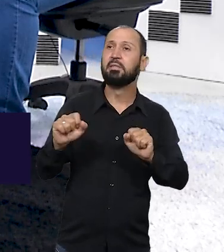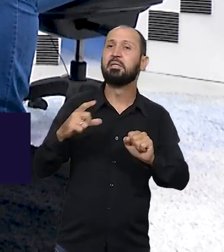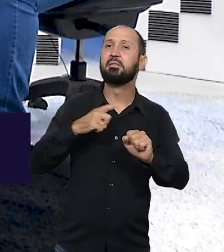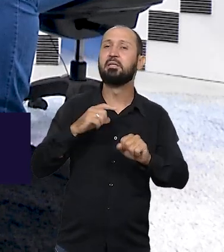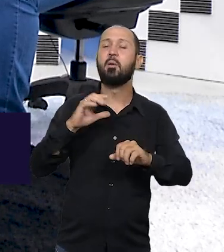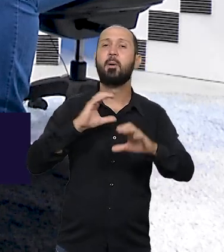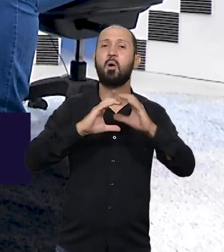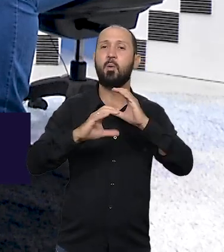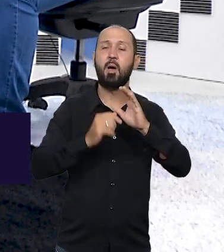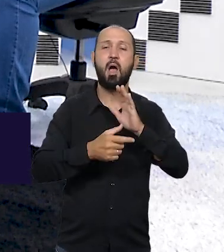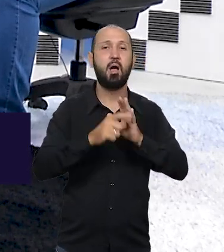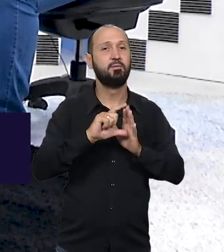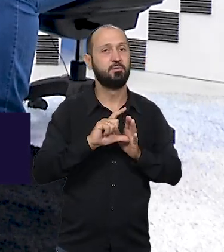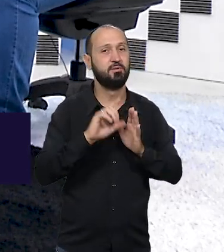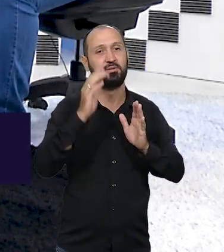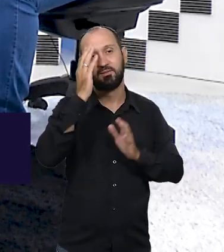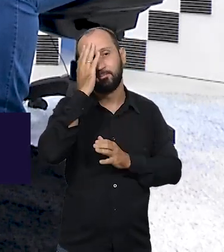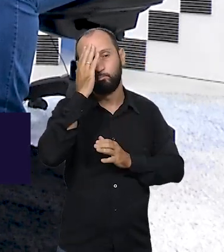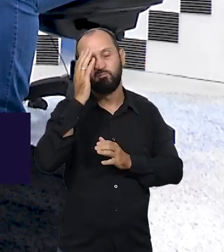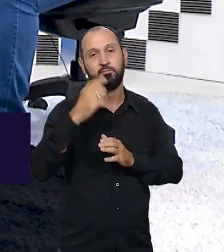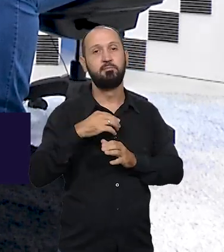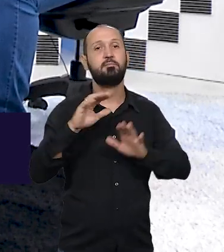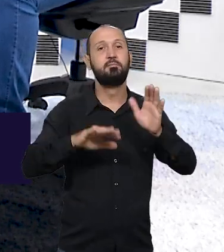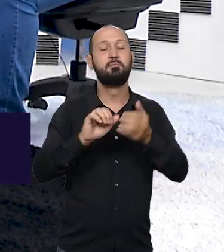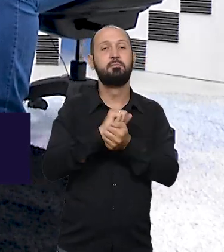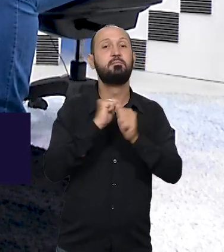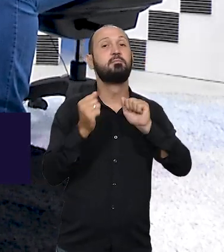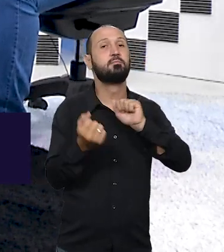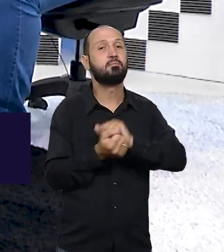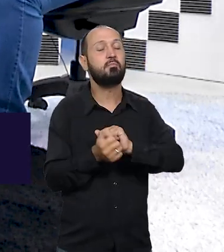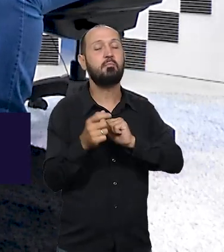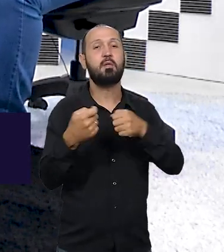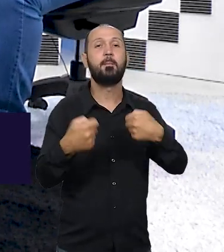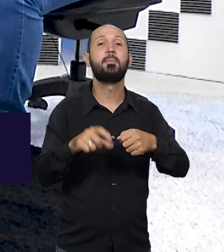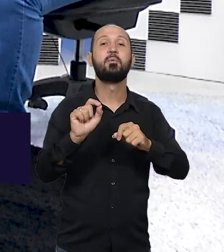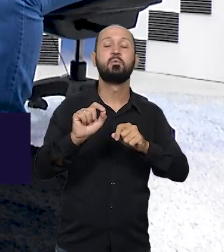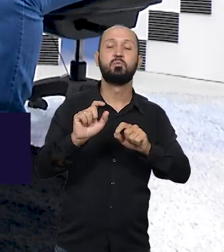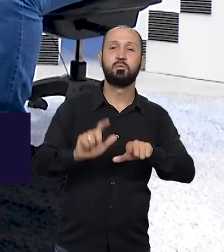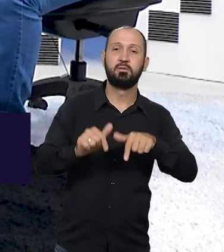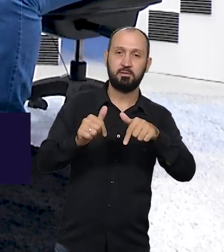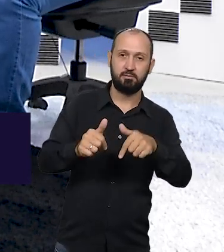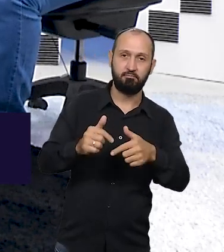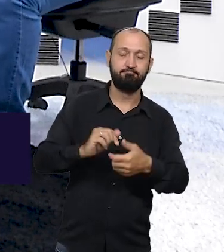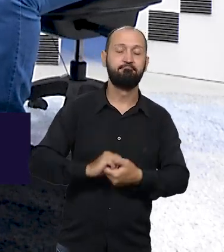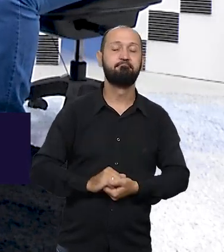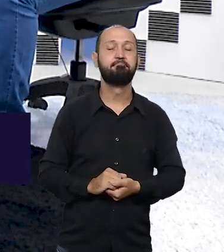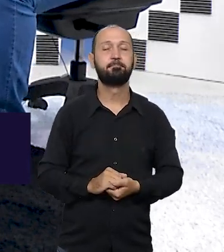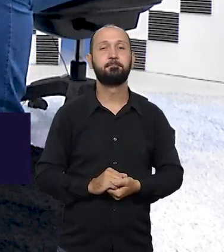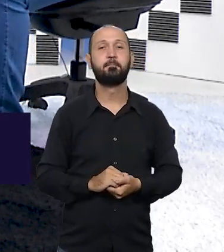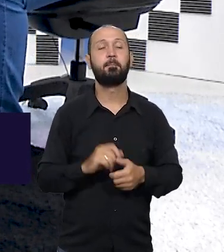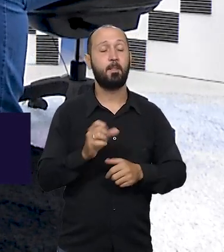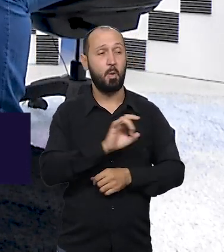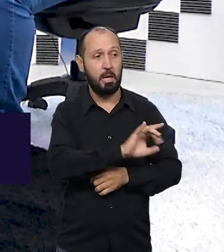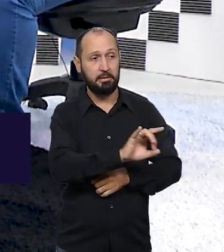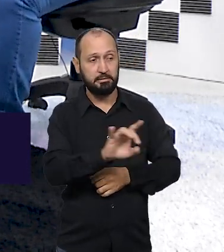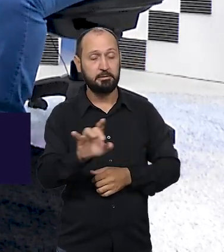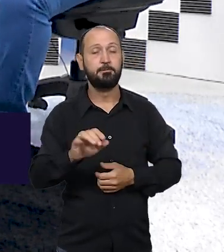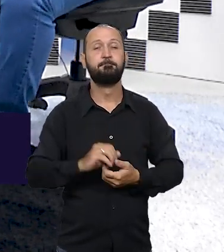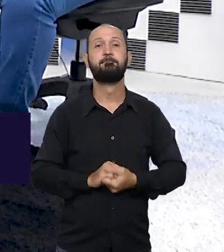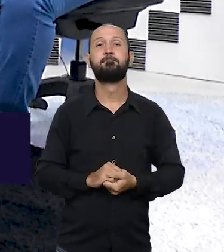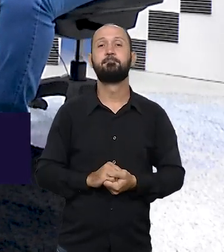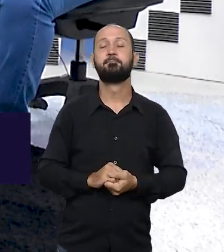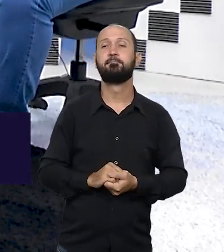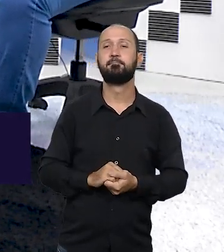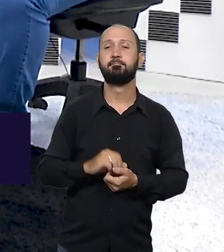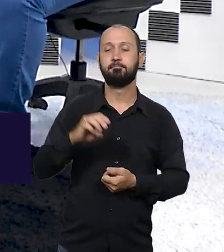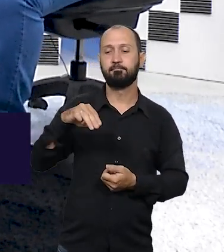vai adaptar melhor a sua ação dentro daquele ambiente, né? Com aquelas pessoas. Certo. Marília, uma criança